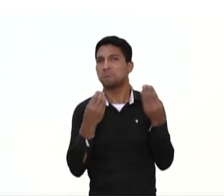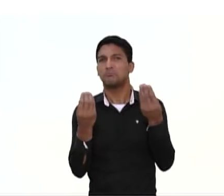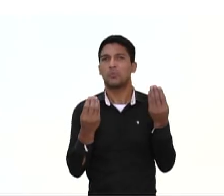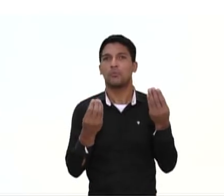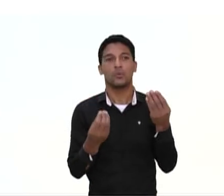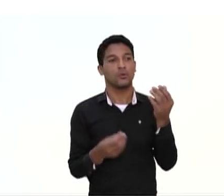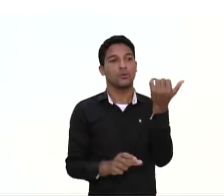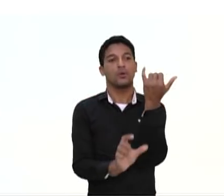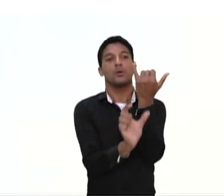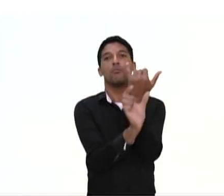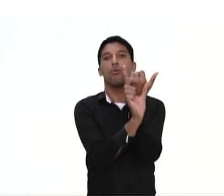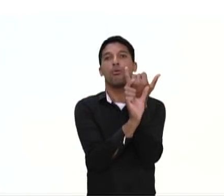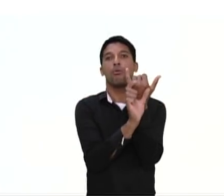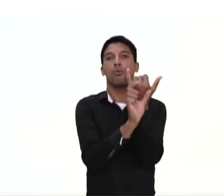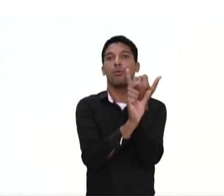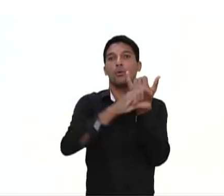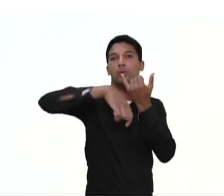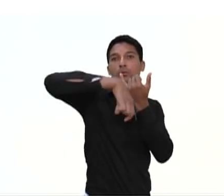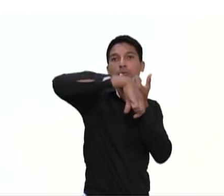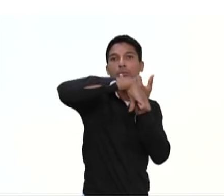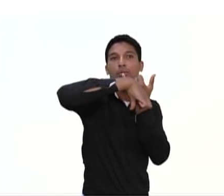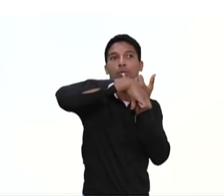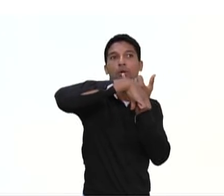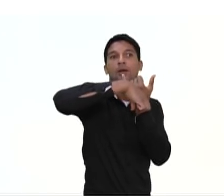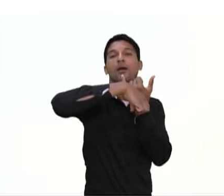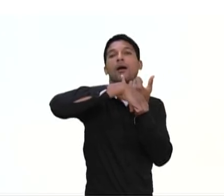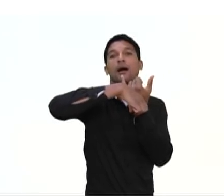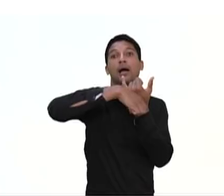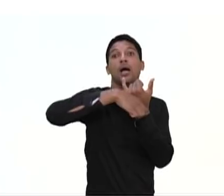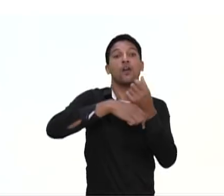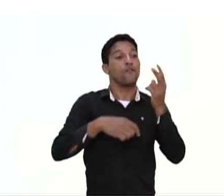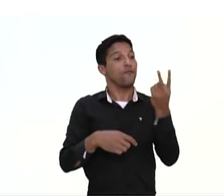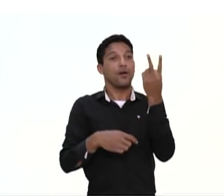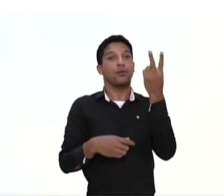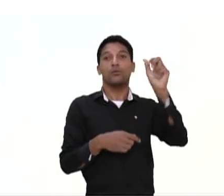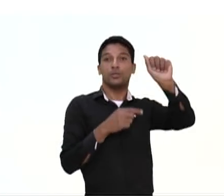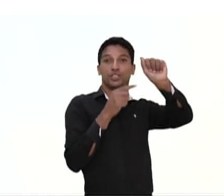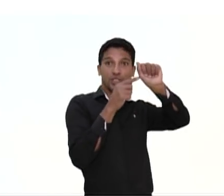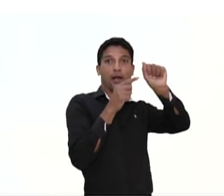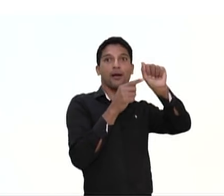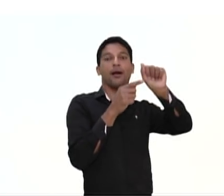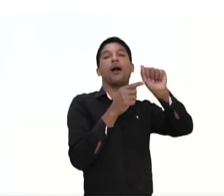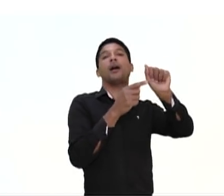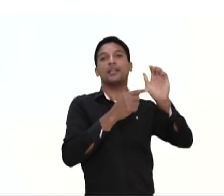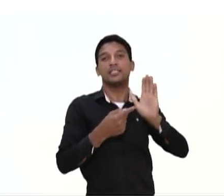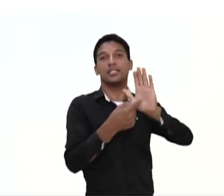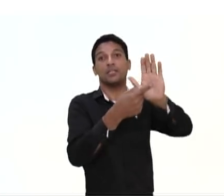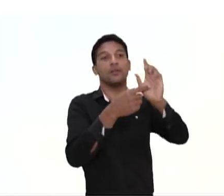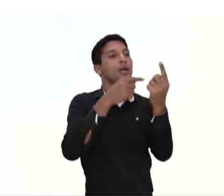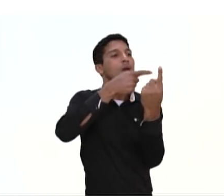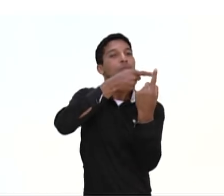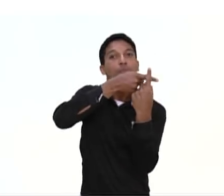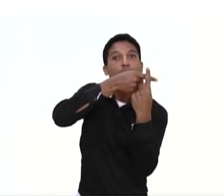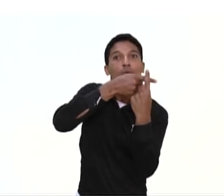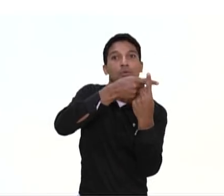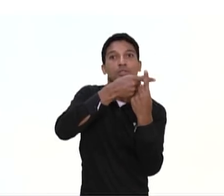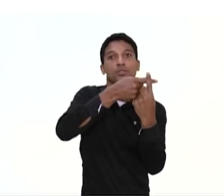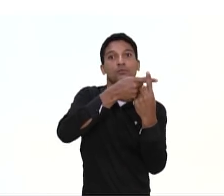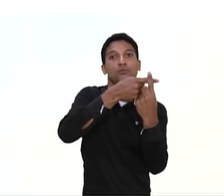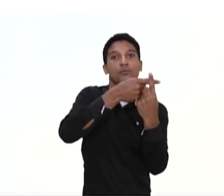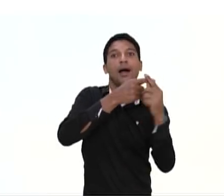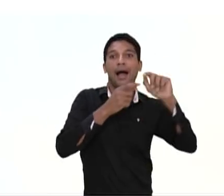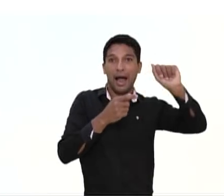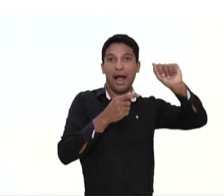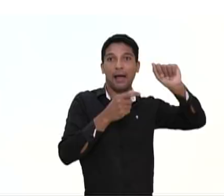parábola é o valor de ar se ele é positivo o coeficiente de x ao quadrado é positivo nossa concavidade é voltada para